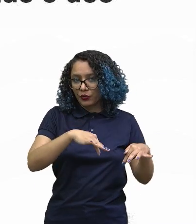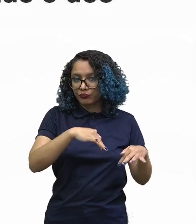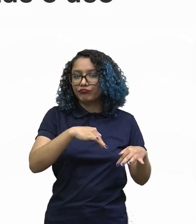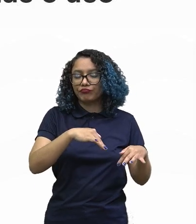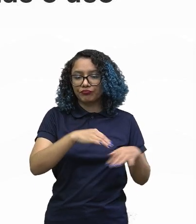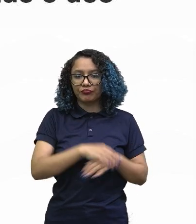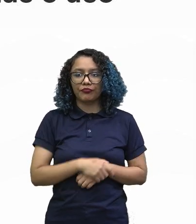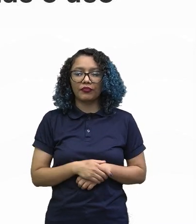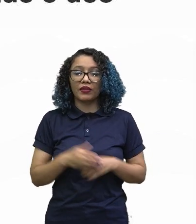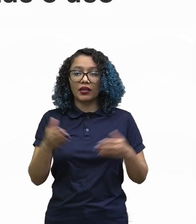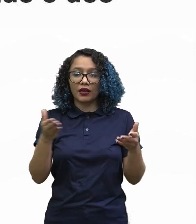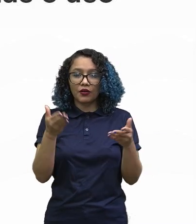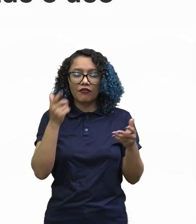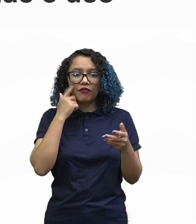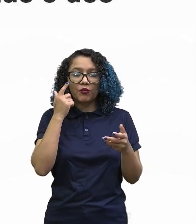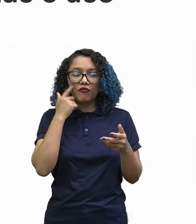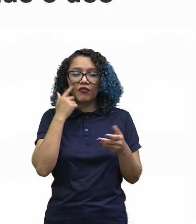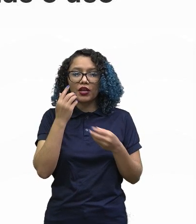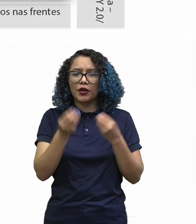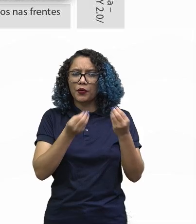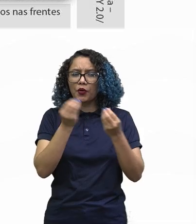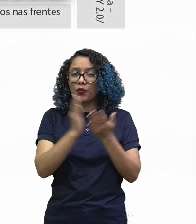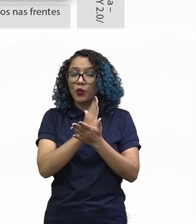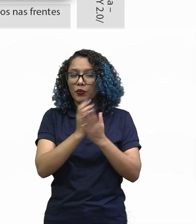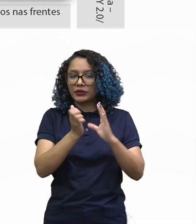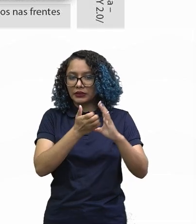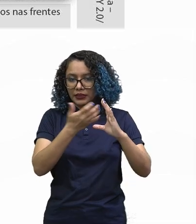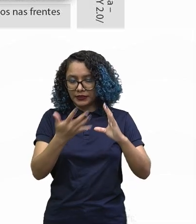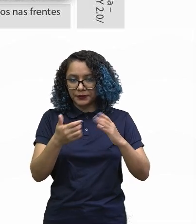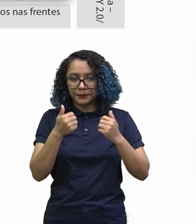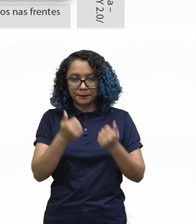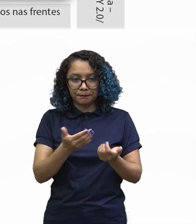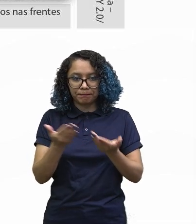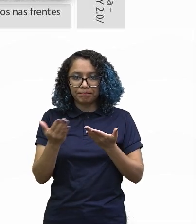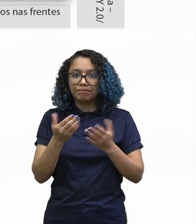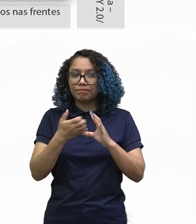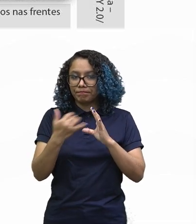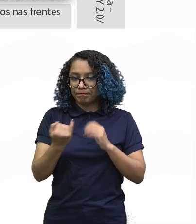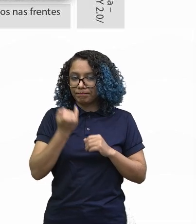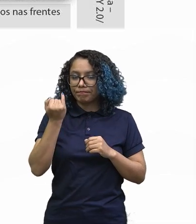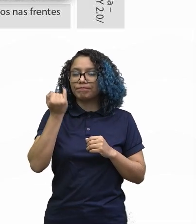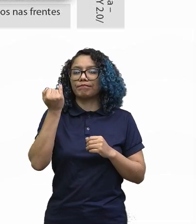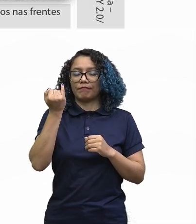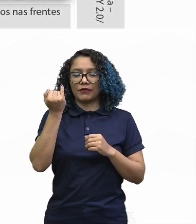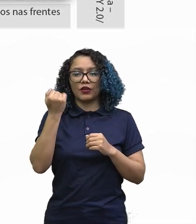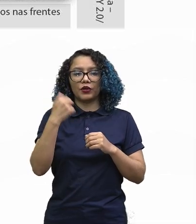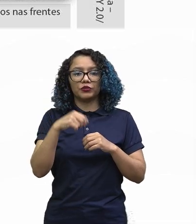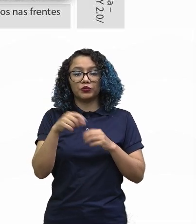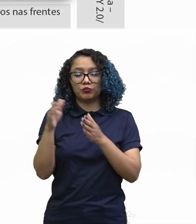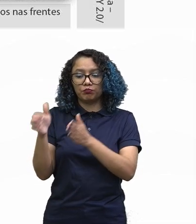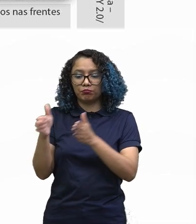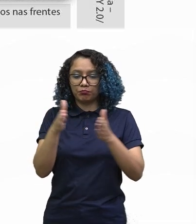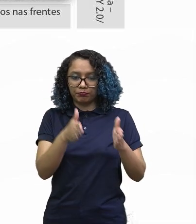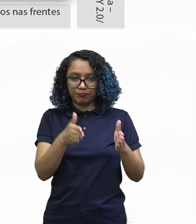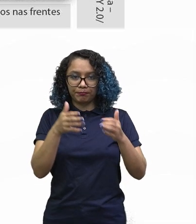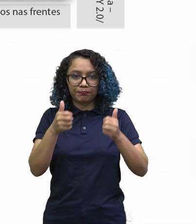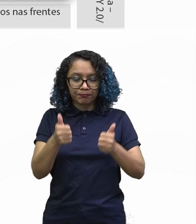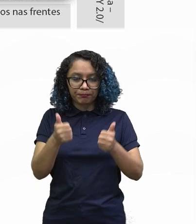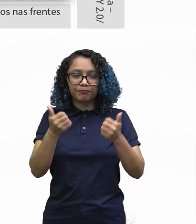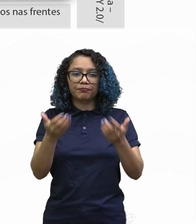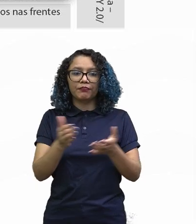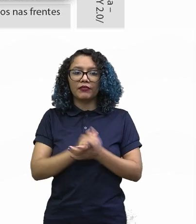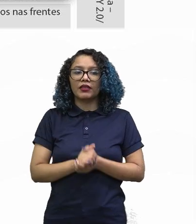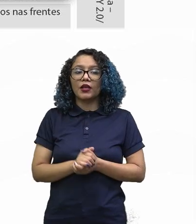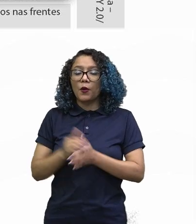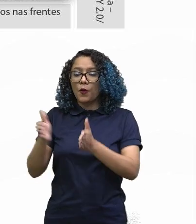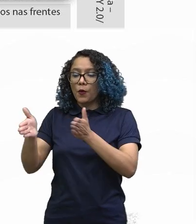nós vamos perceber algumas características importantes desses dois momentos da guerra. A guerra